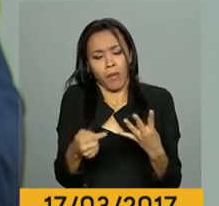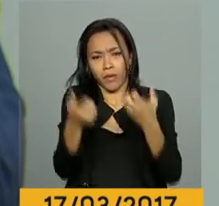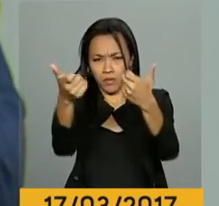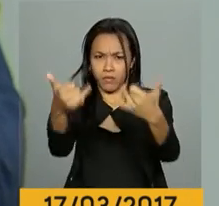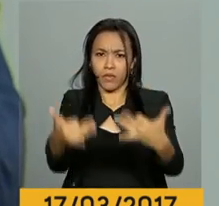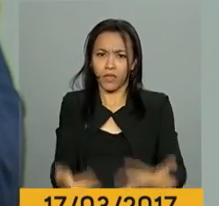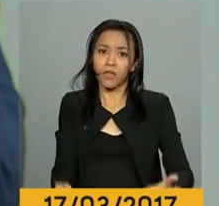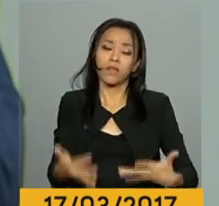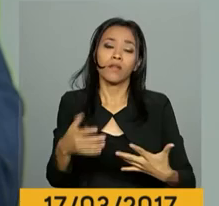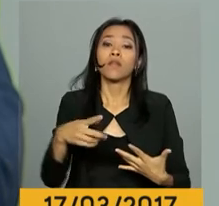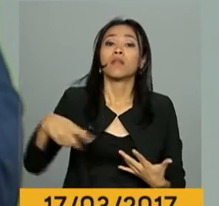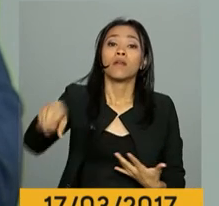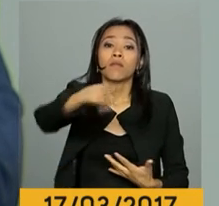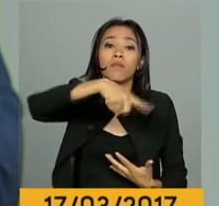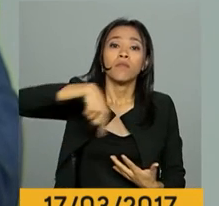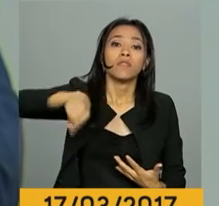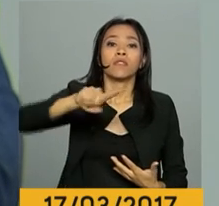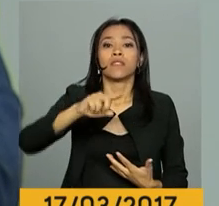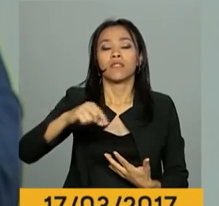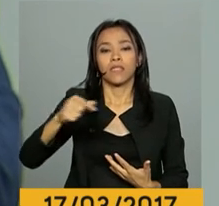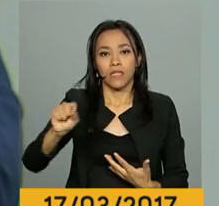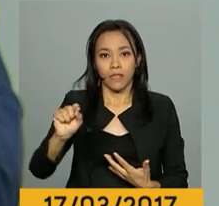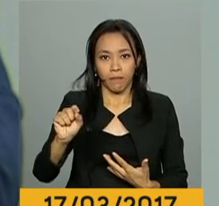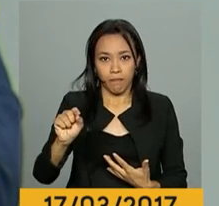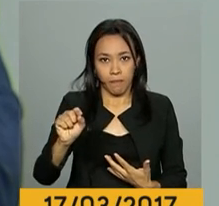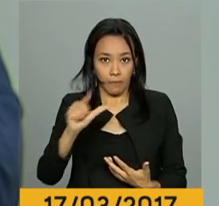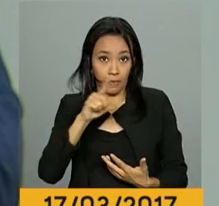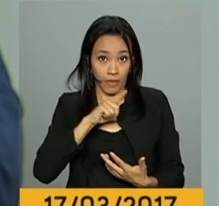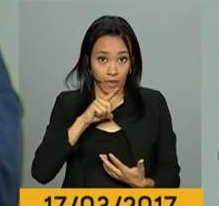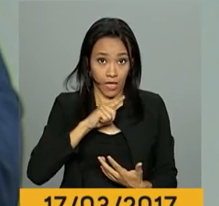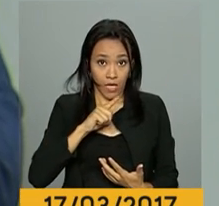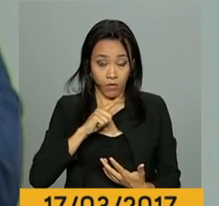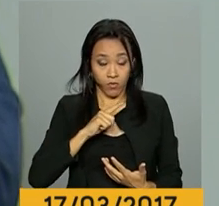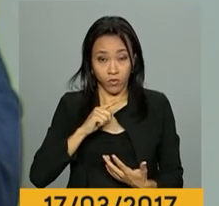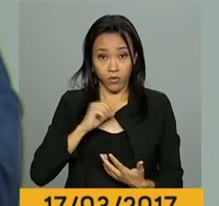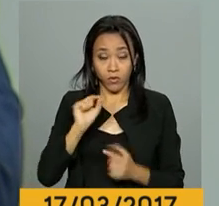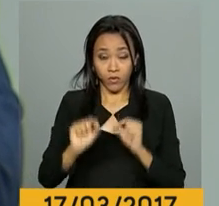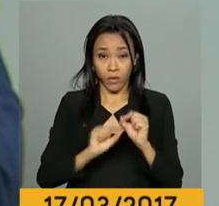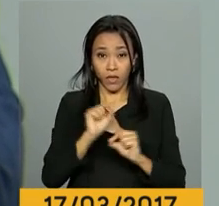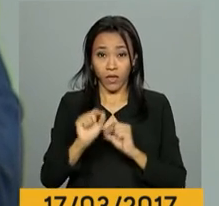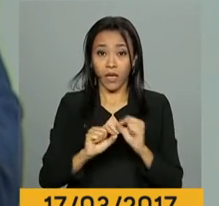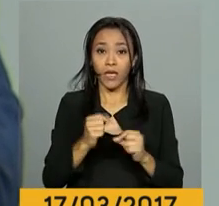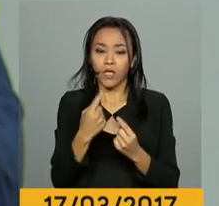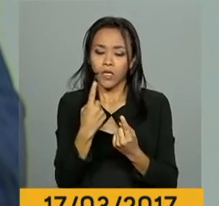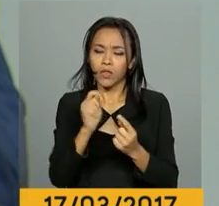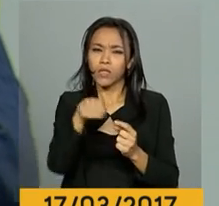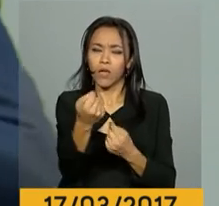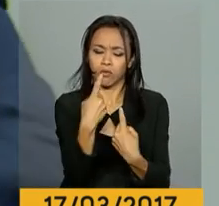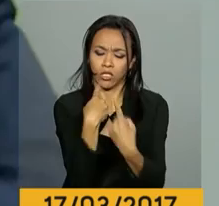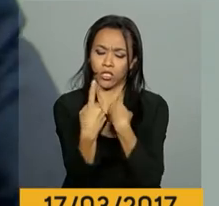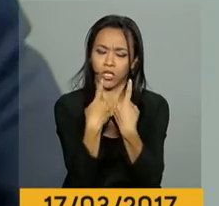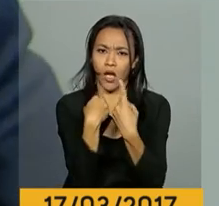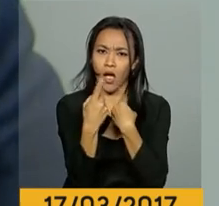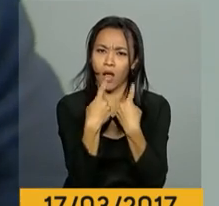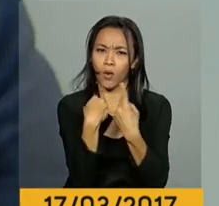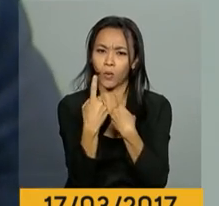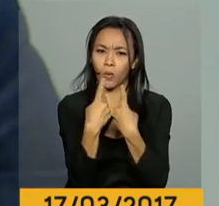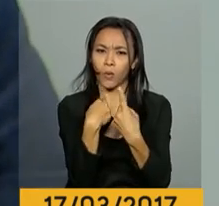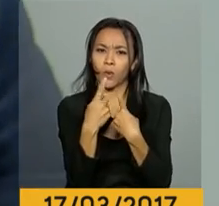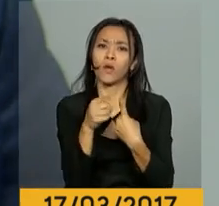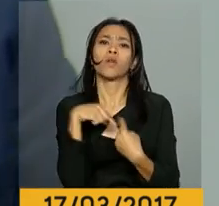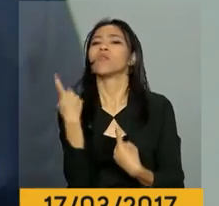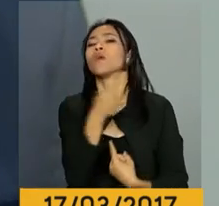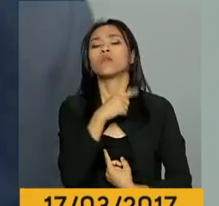que, de fora a parte, a circunstância de termos como palavra-chave a palavra diálogo, não é? Nós temos